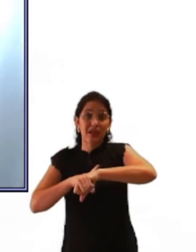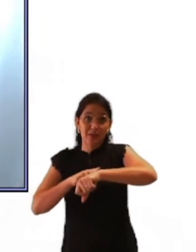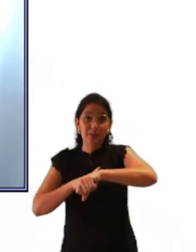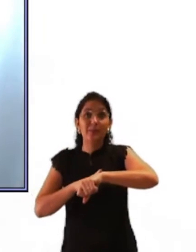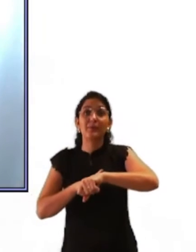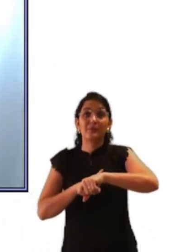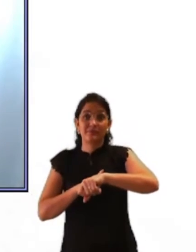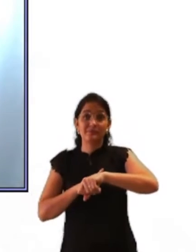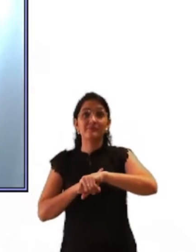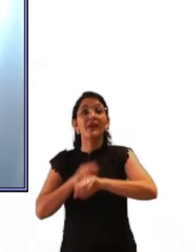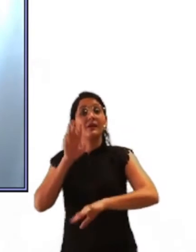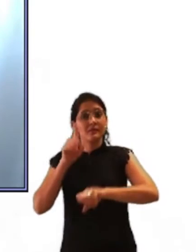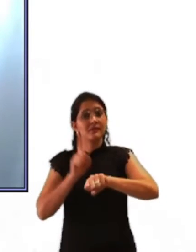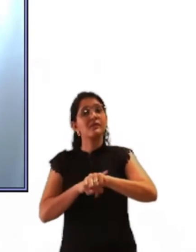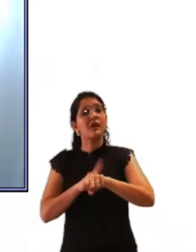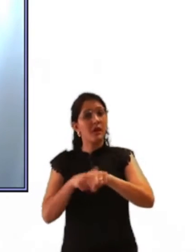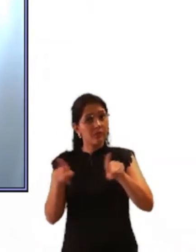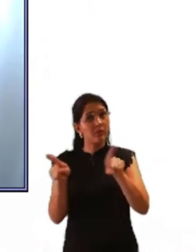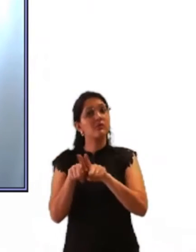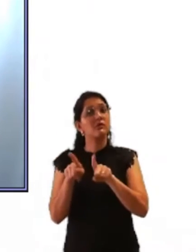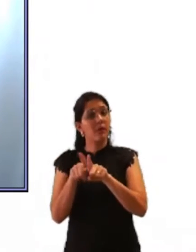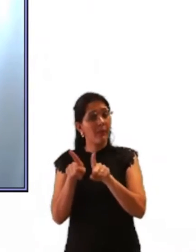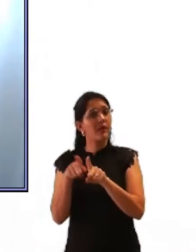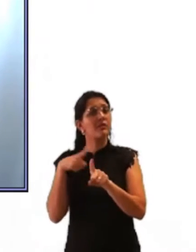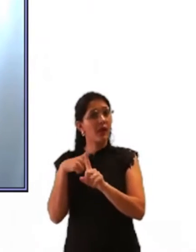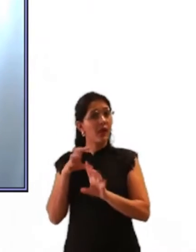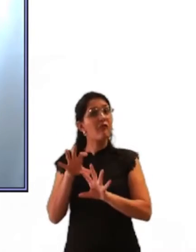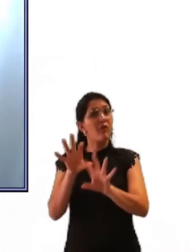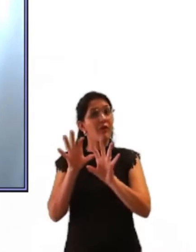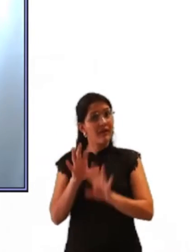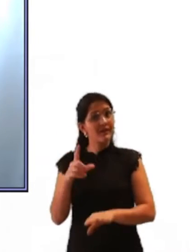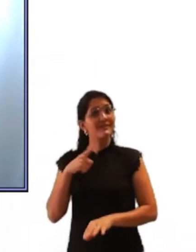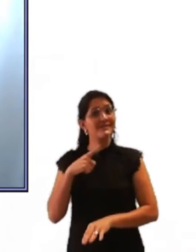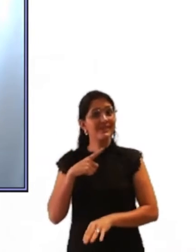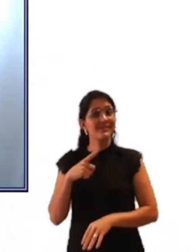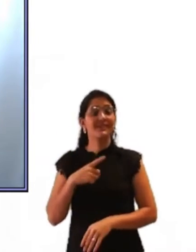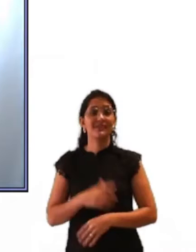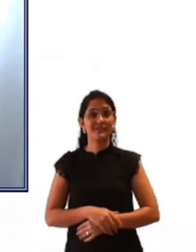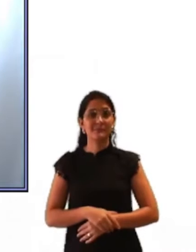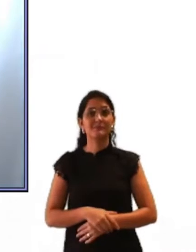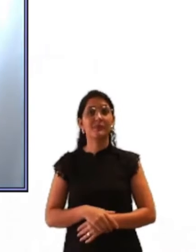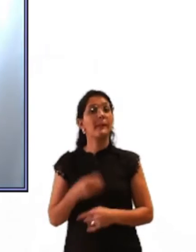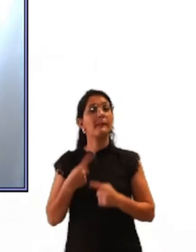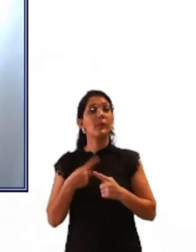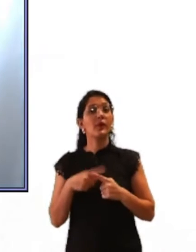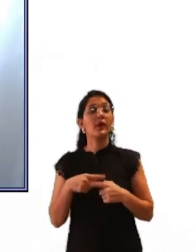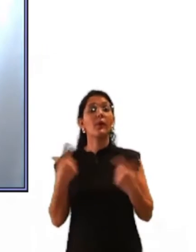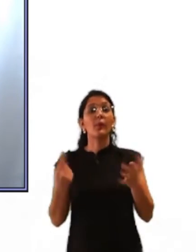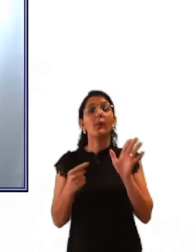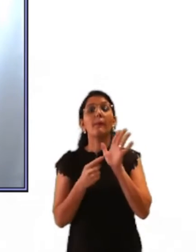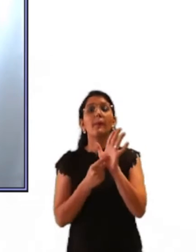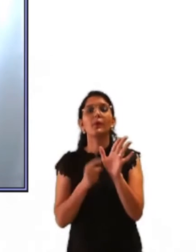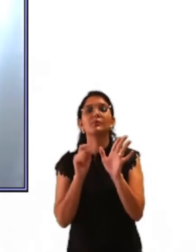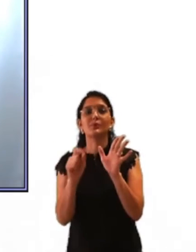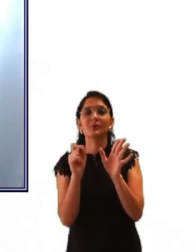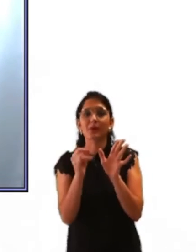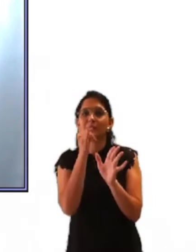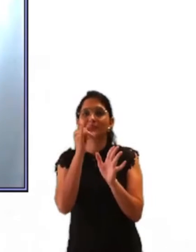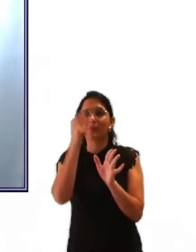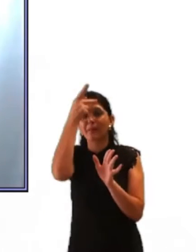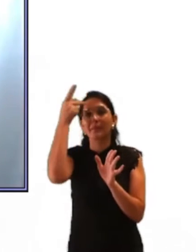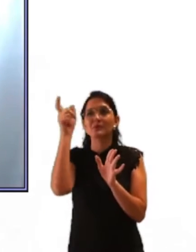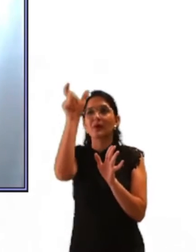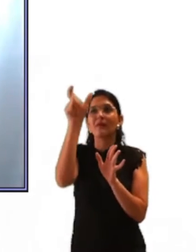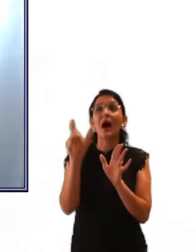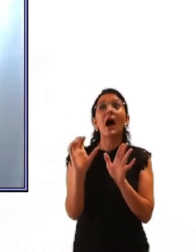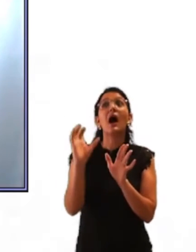né? O tempo influencia sim na recuperação, porque qual que é o ponto, né? A pessoa, ela